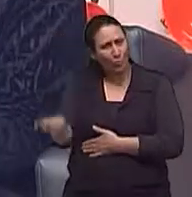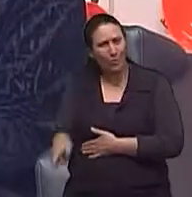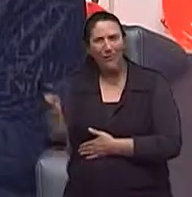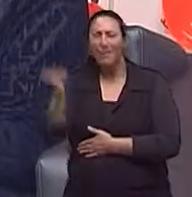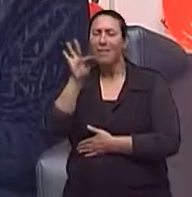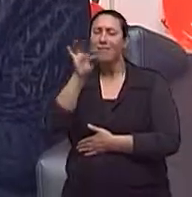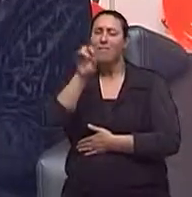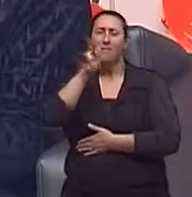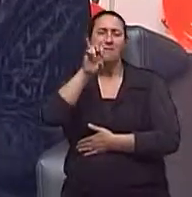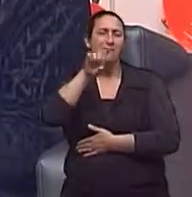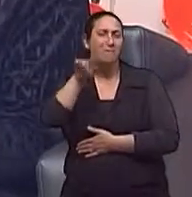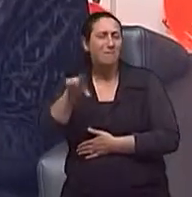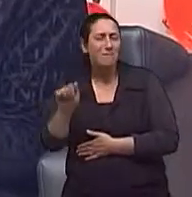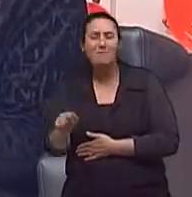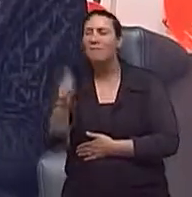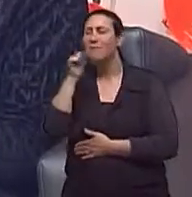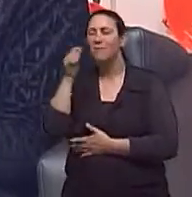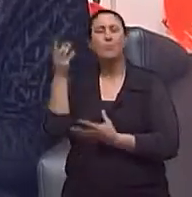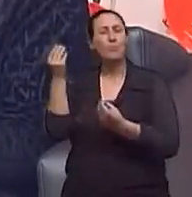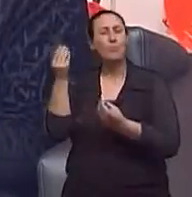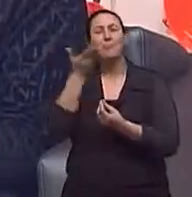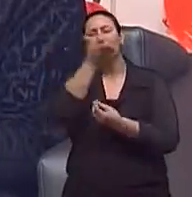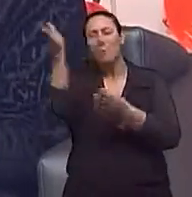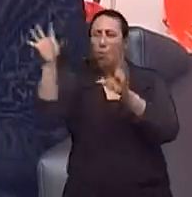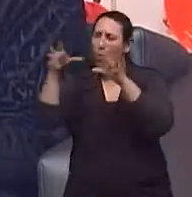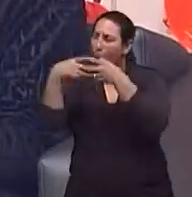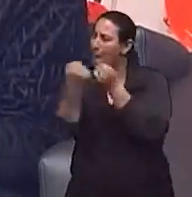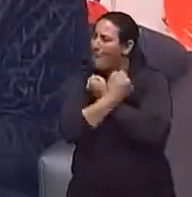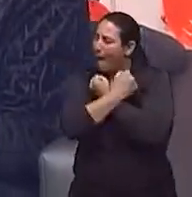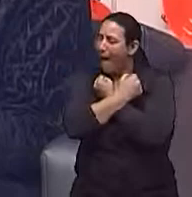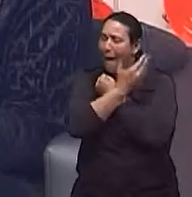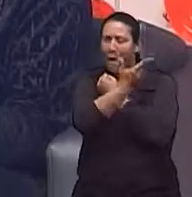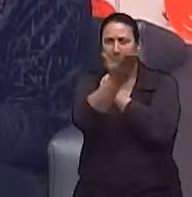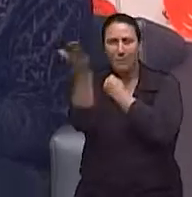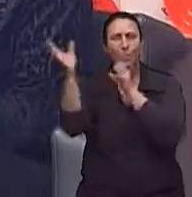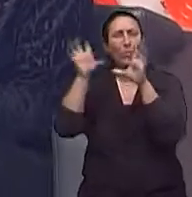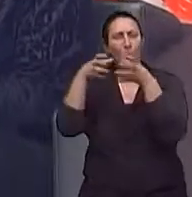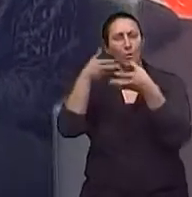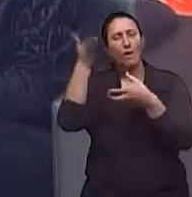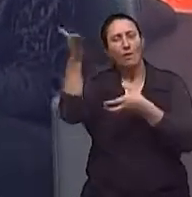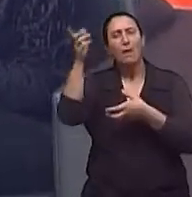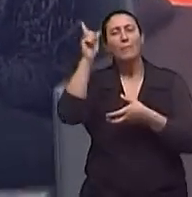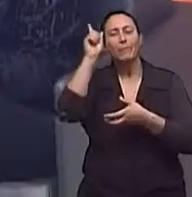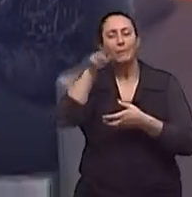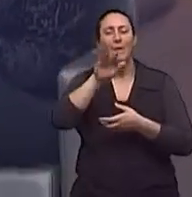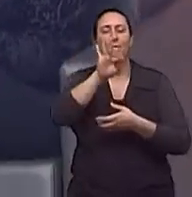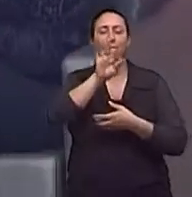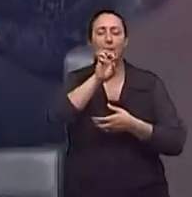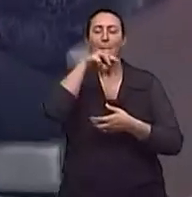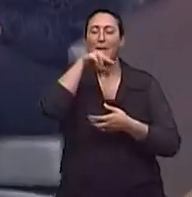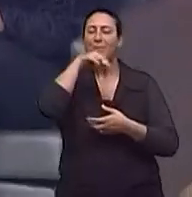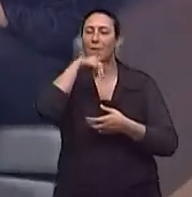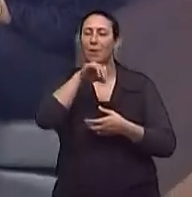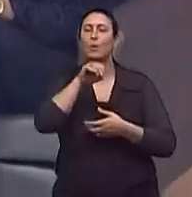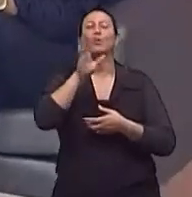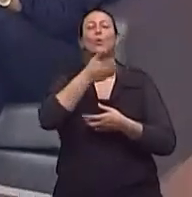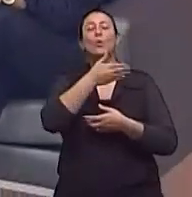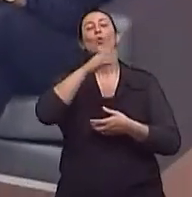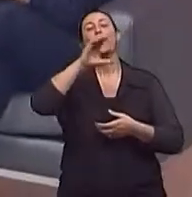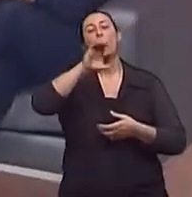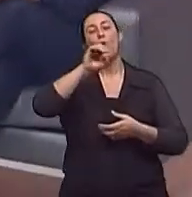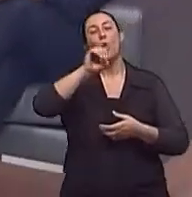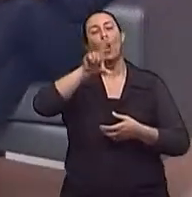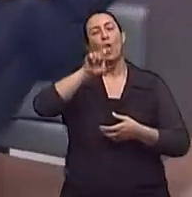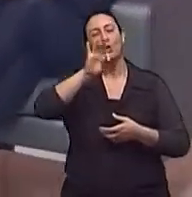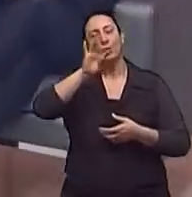participação Tereza Cristina a todo o grupo lá dá um abraço do pessoal do feminino coletivo plural também